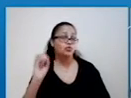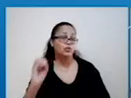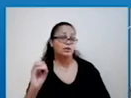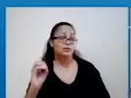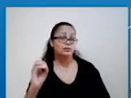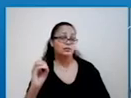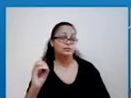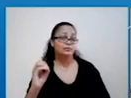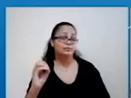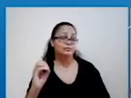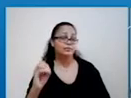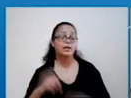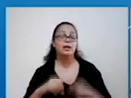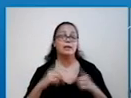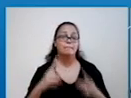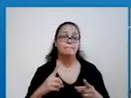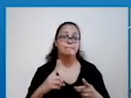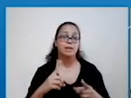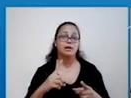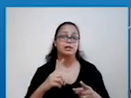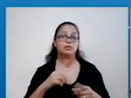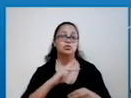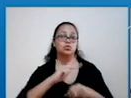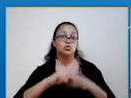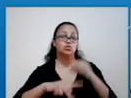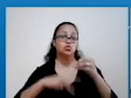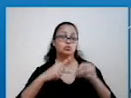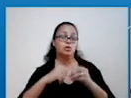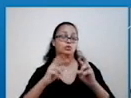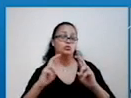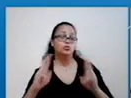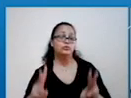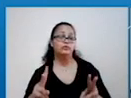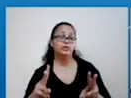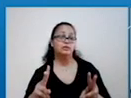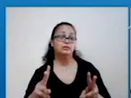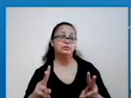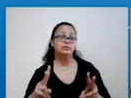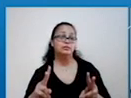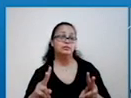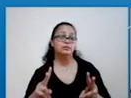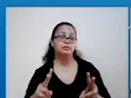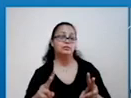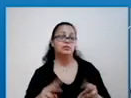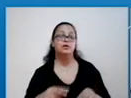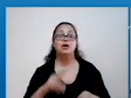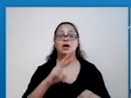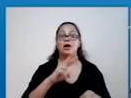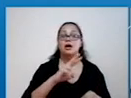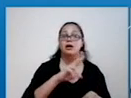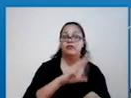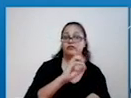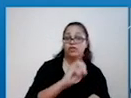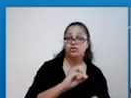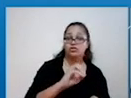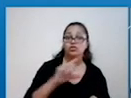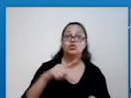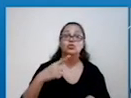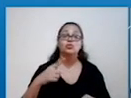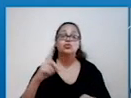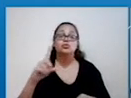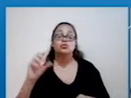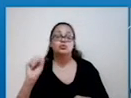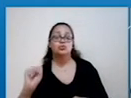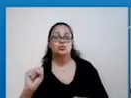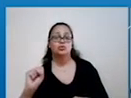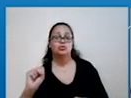isóbaros, mas os seus números de prótons são diferentes. O cálcio tem número de prótons 20 e o argônio 18. Seus números de